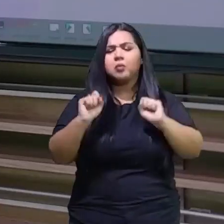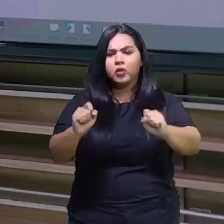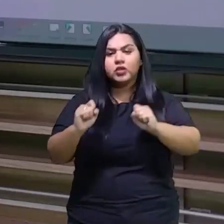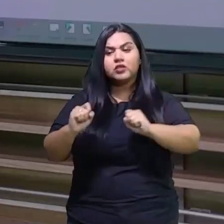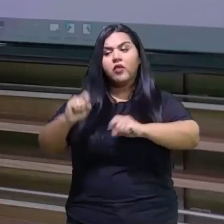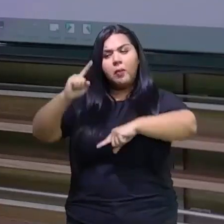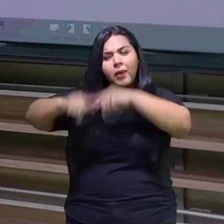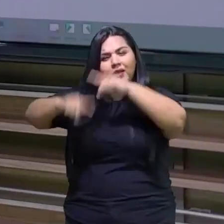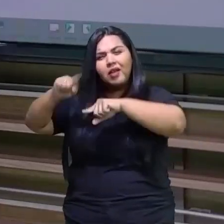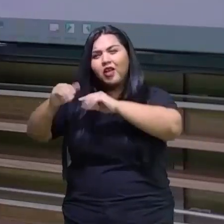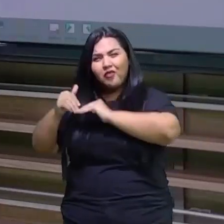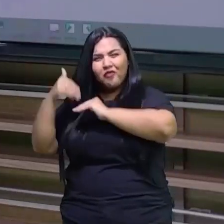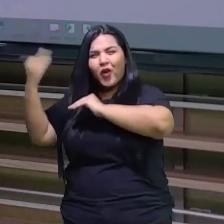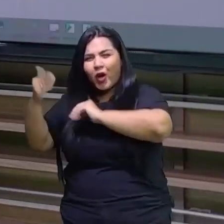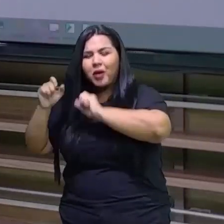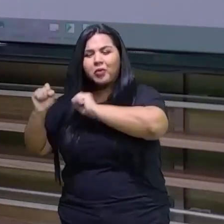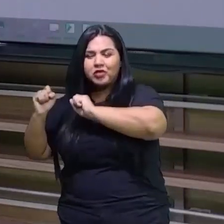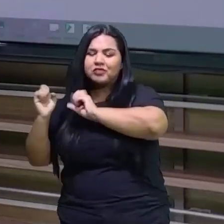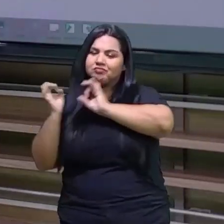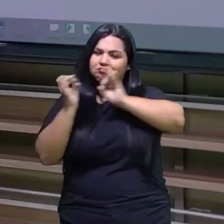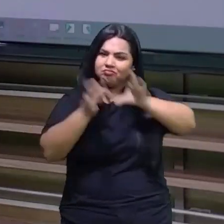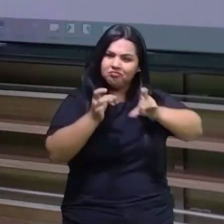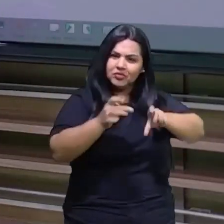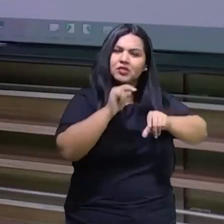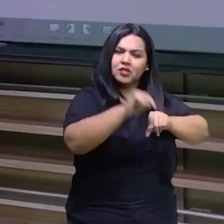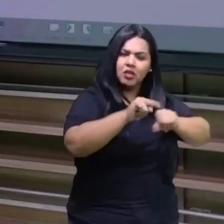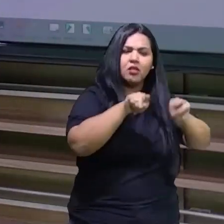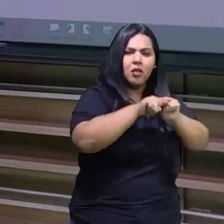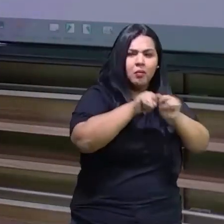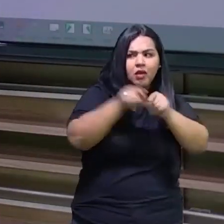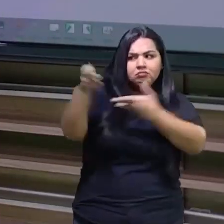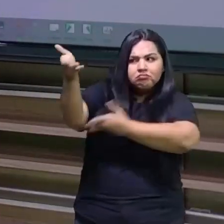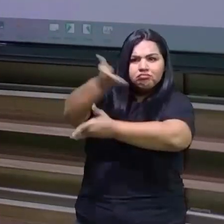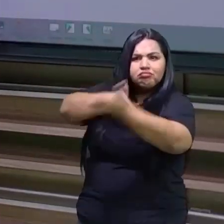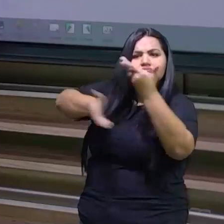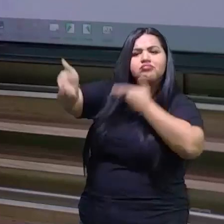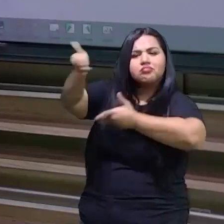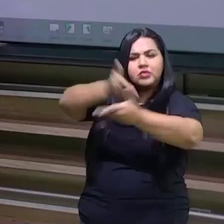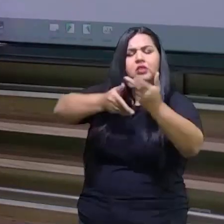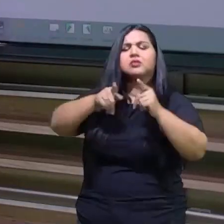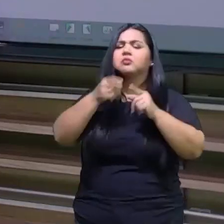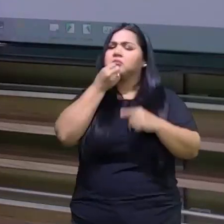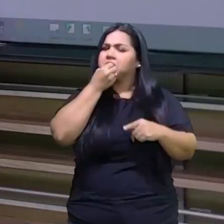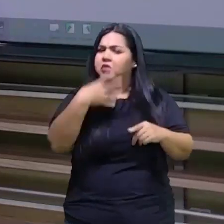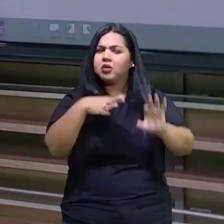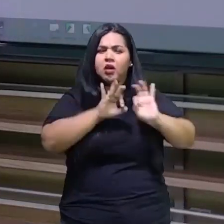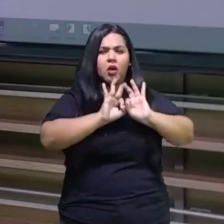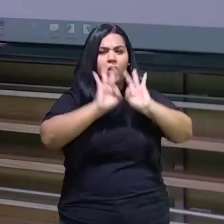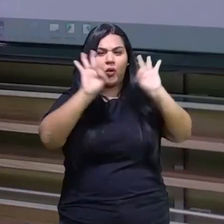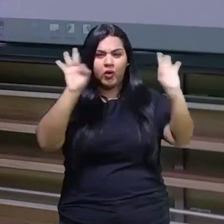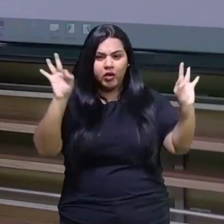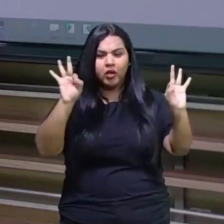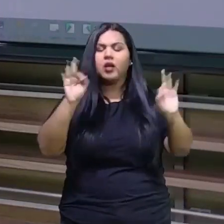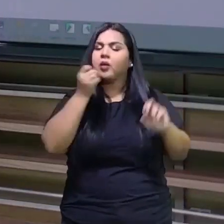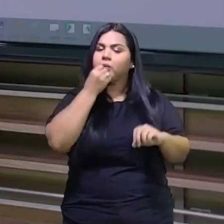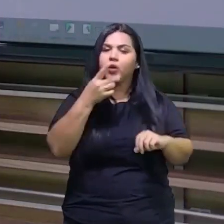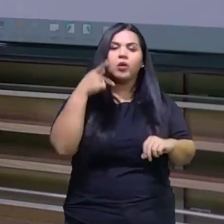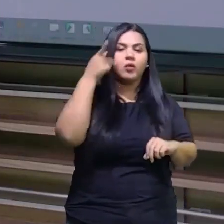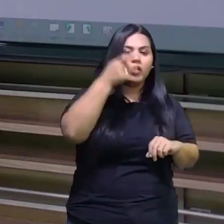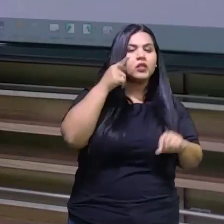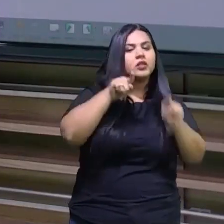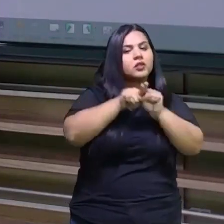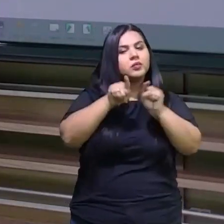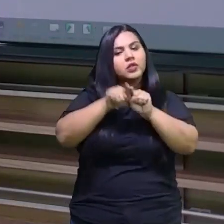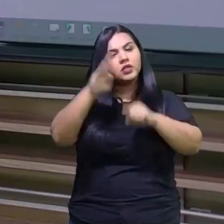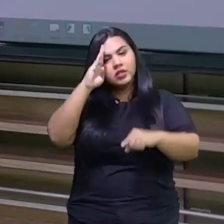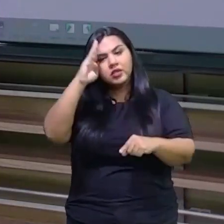para cá e poderia sair produtos daqui para fora. E isso é bom? Claro que isso é bom. Isso é tanto bom para a política, como